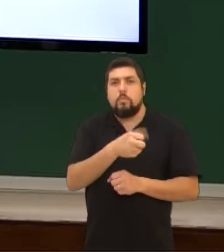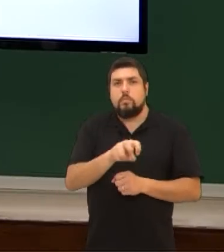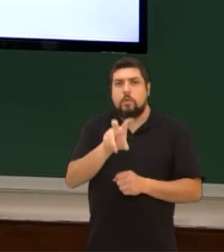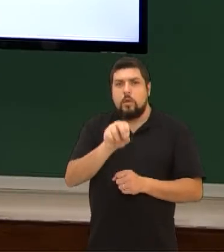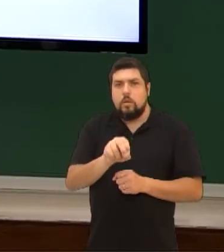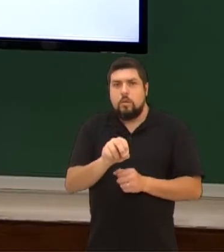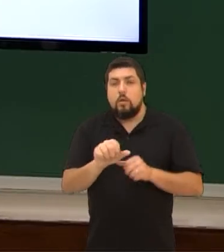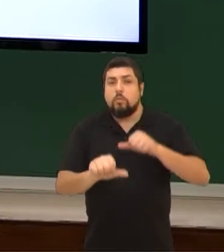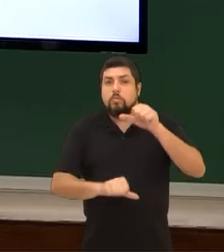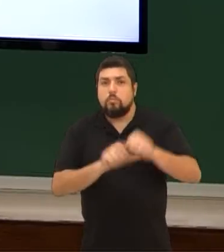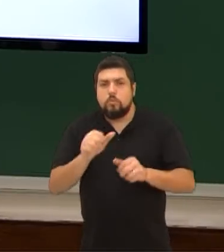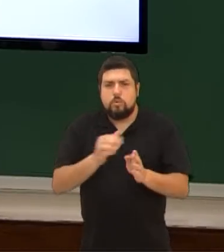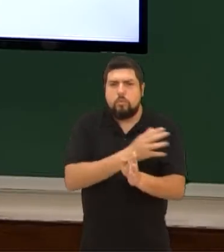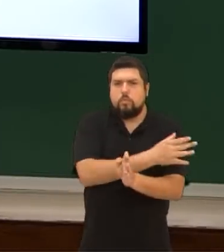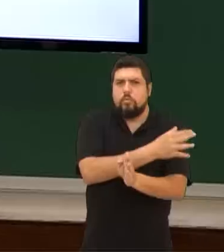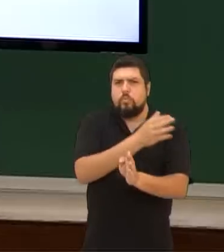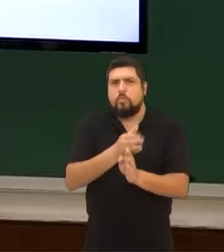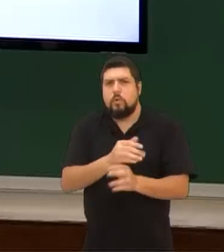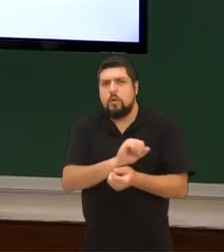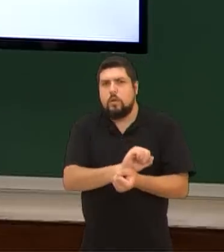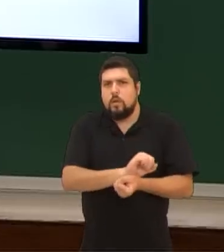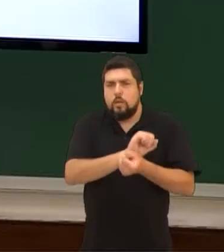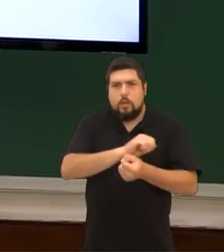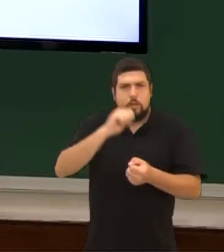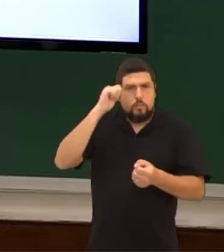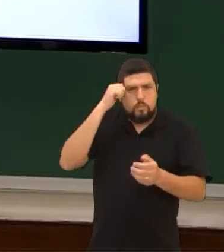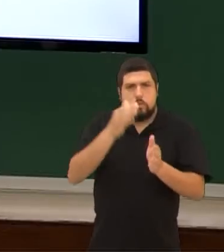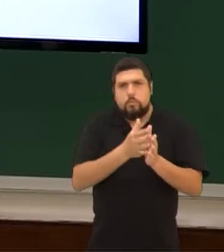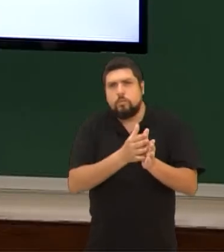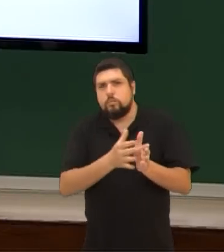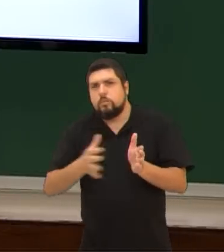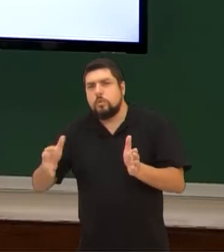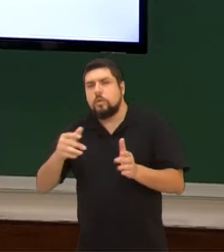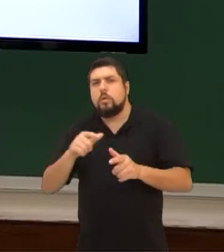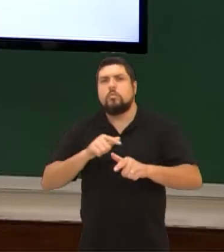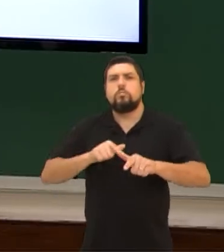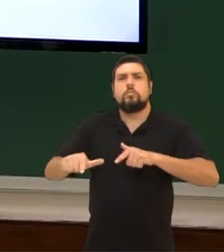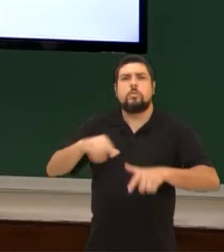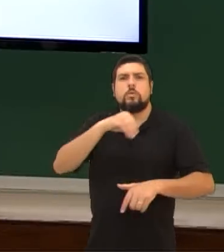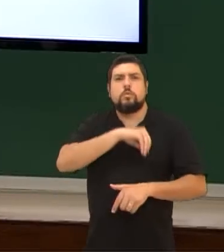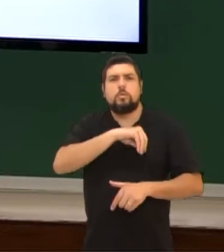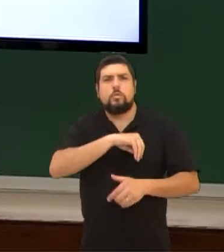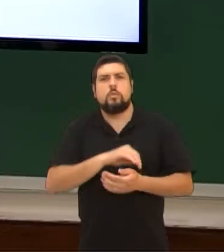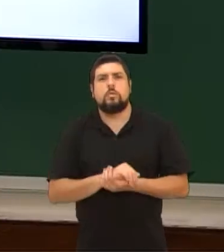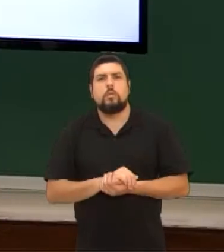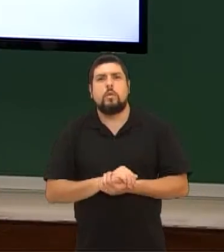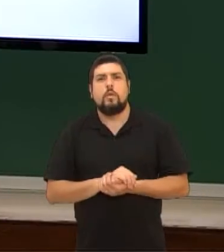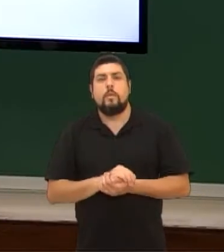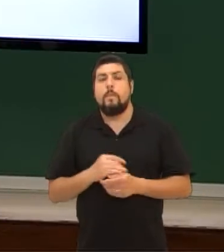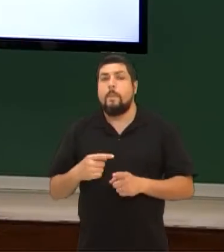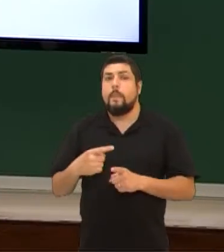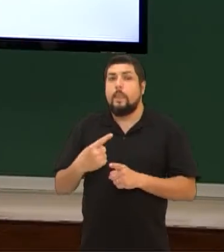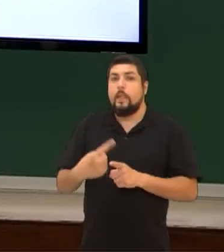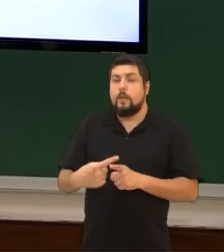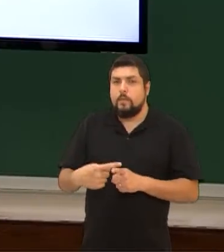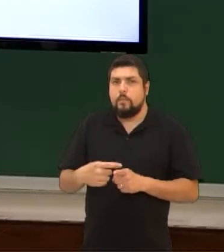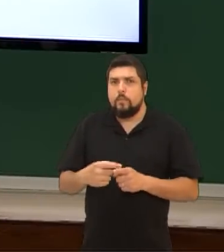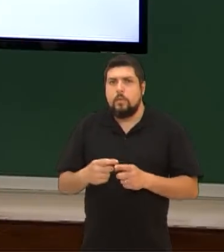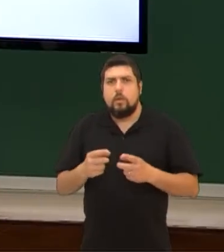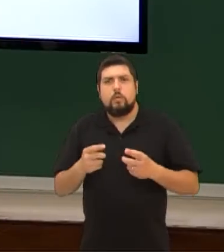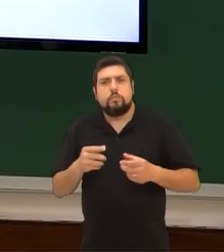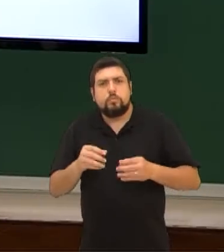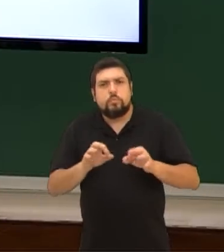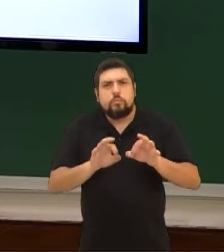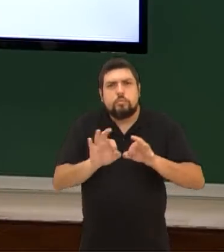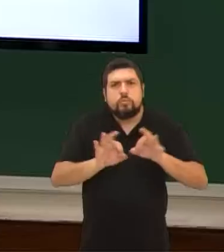obra escrava de origem africana para uma mão de obra assalariada. Afinal de contas, a formação do mercado consumidor